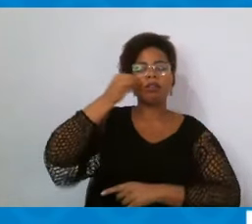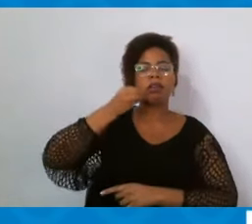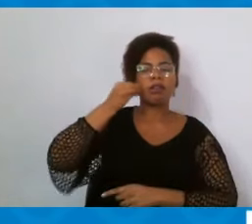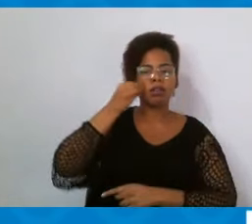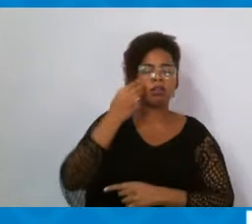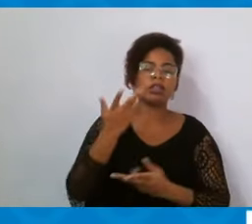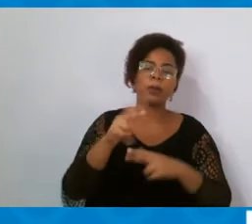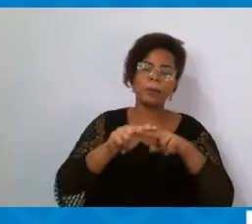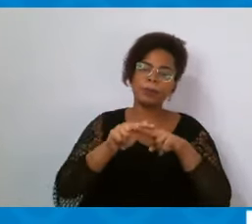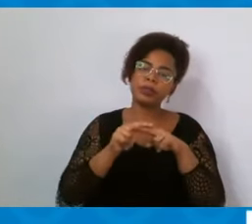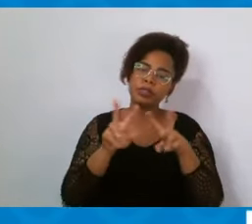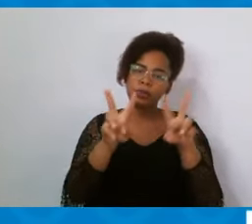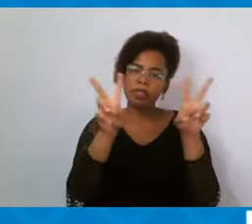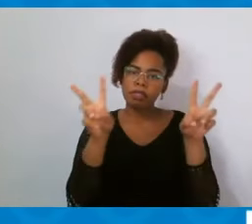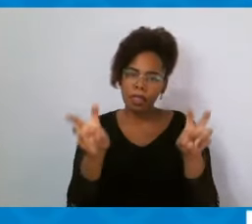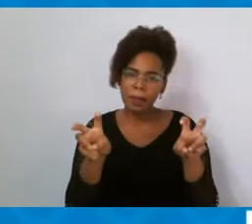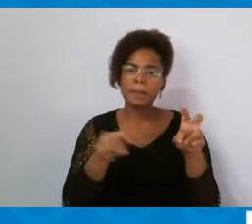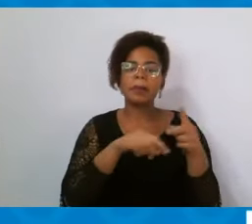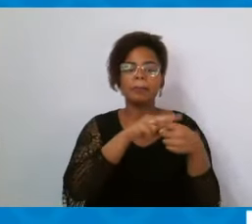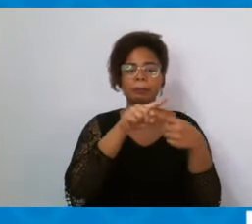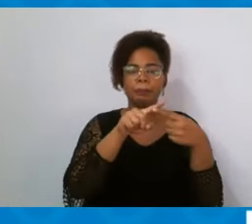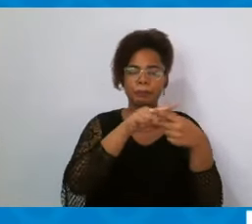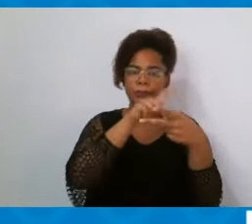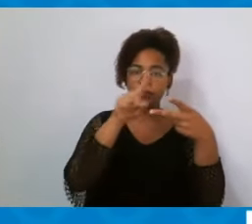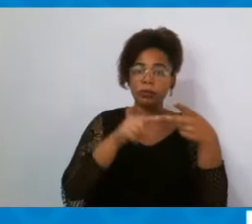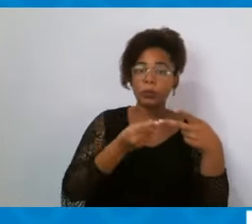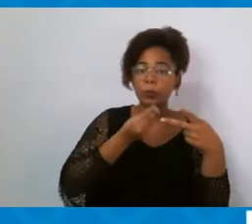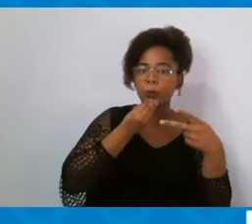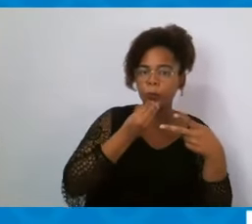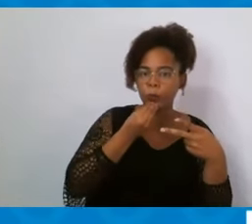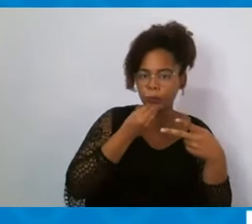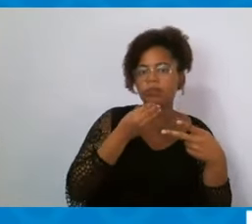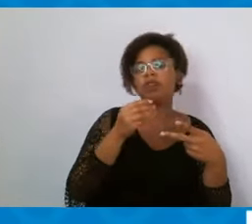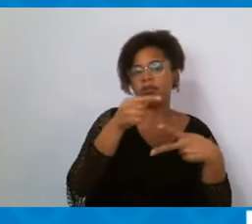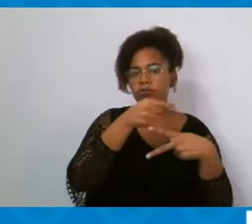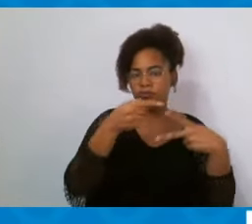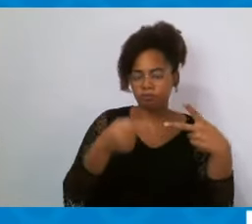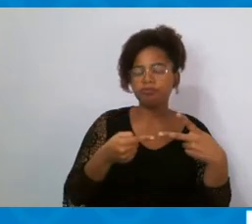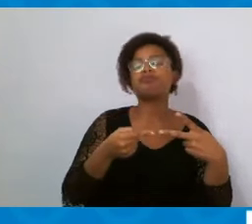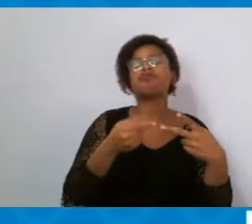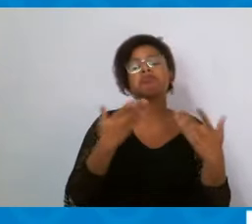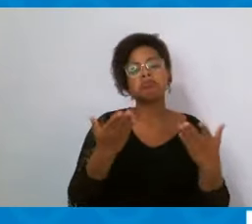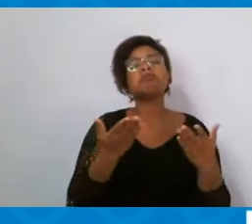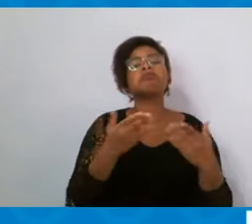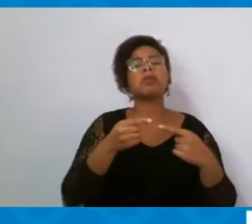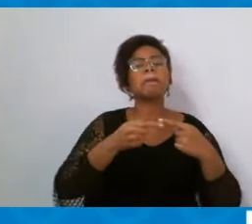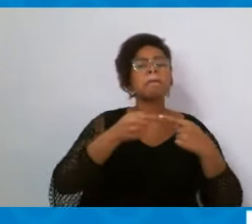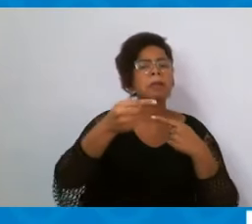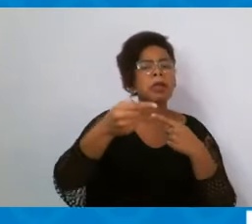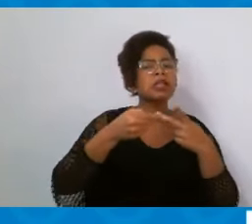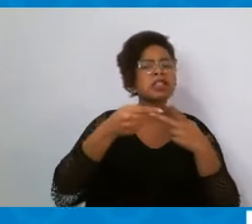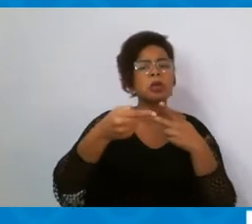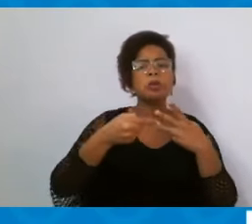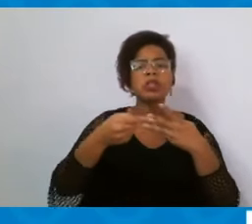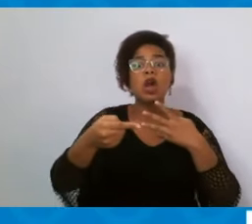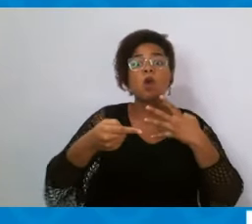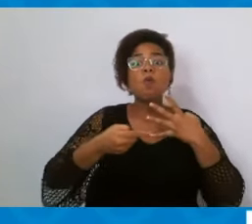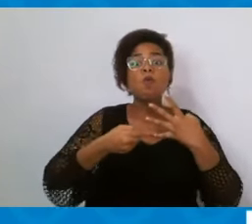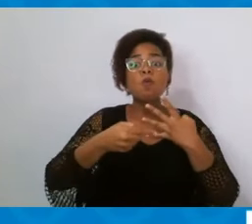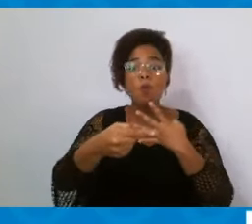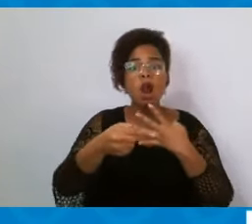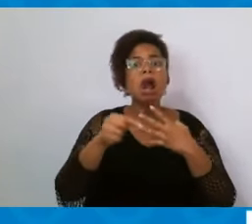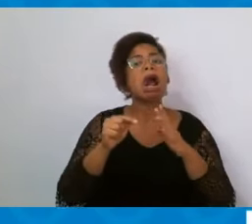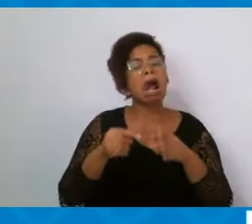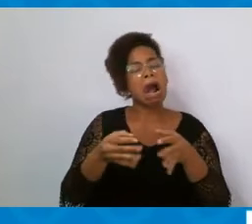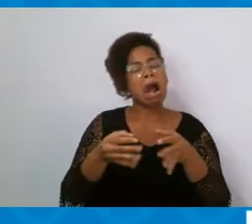é o segundo. Aí, só lá para a quarta semana da disciplina é que eles vão ver problemas mesmo. Ok, qual